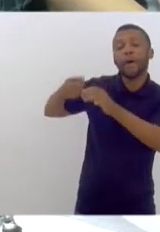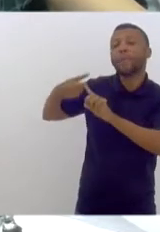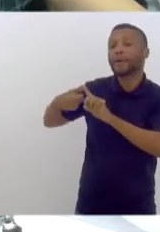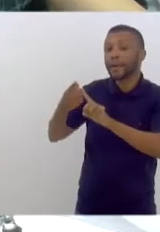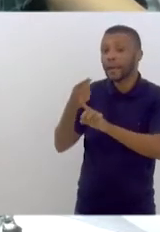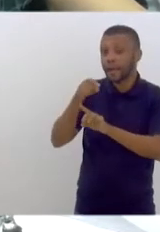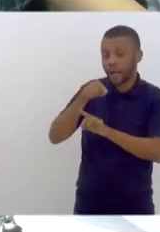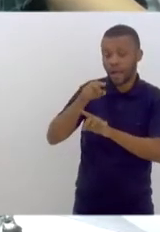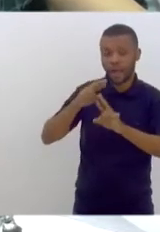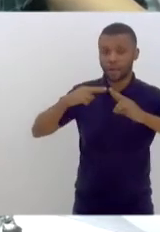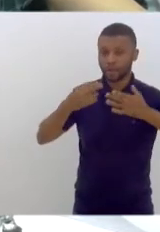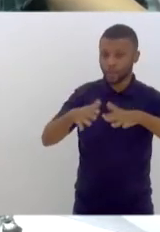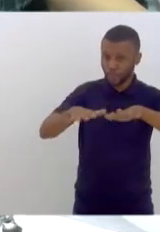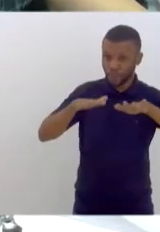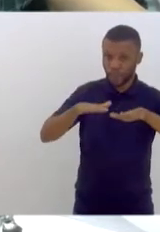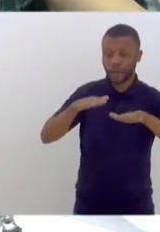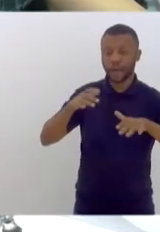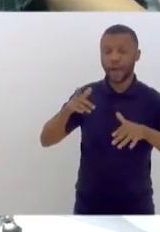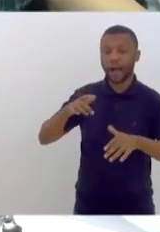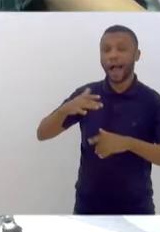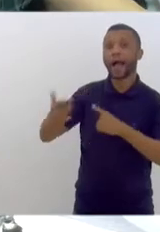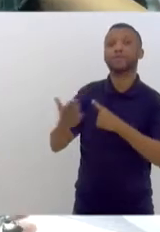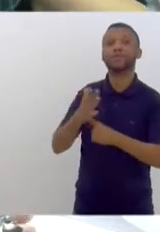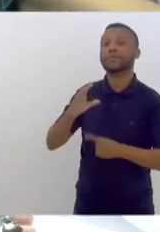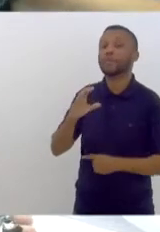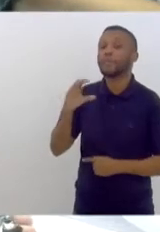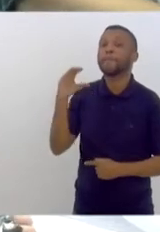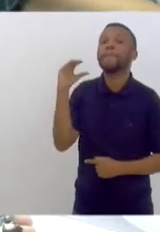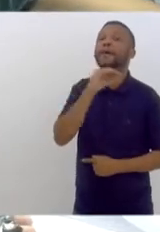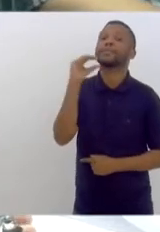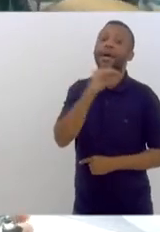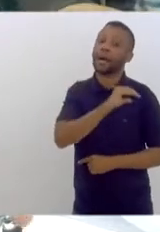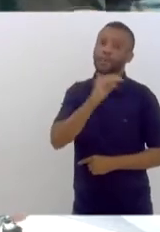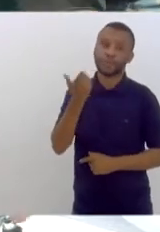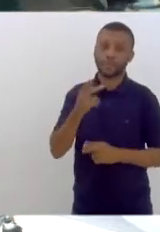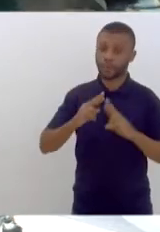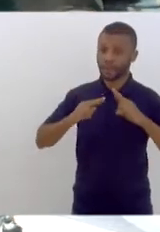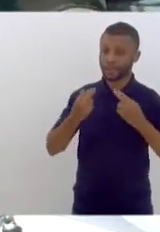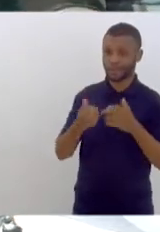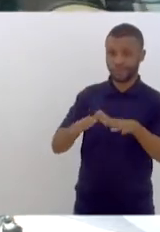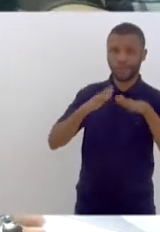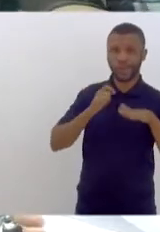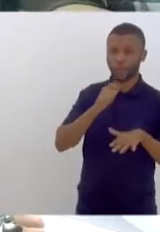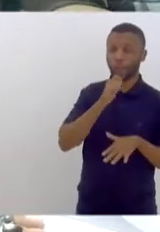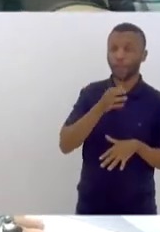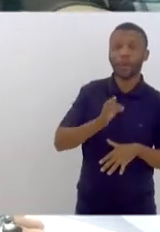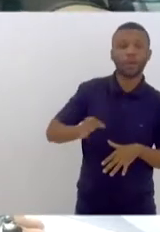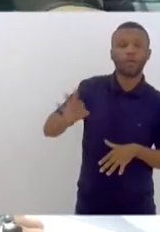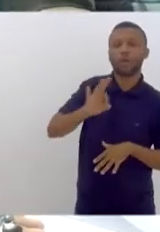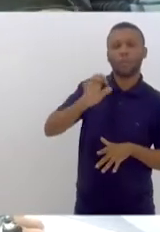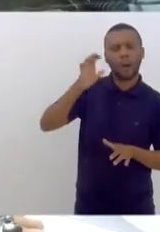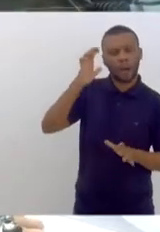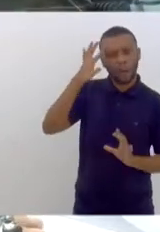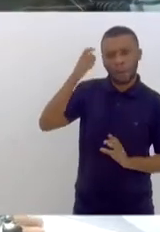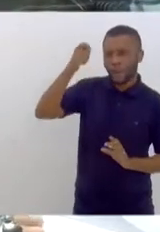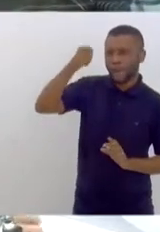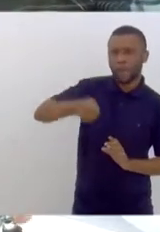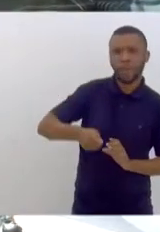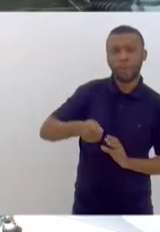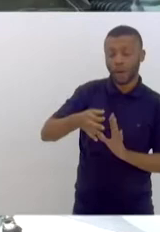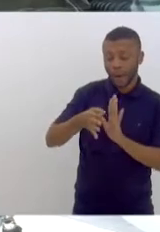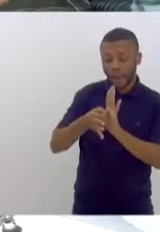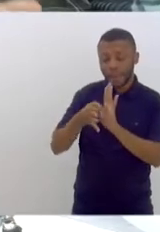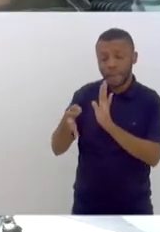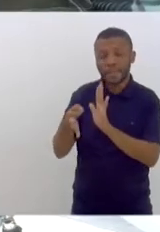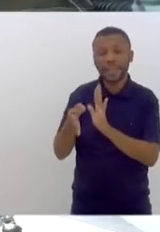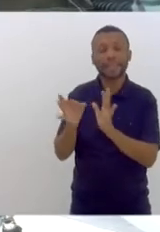velocidade. Então, essa audiência pública, ela não dá o caráter decisivo a nenhuma emenda. Por